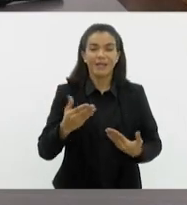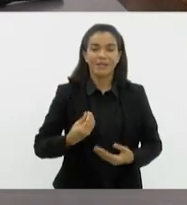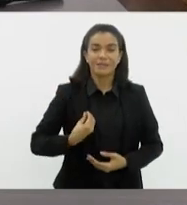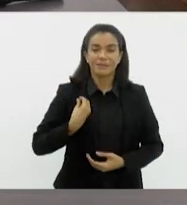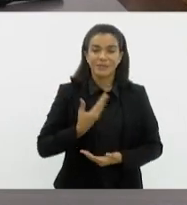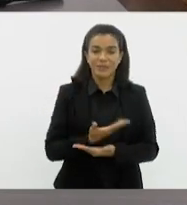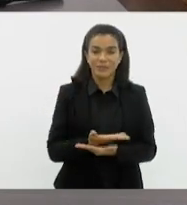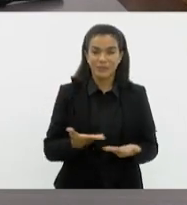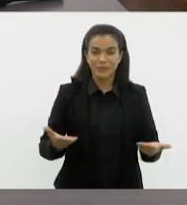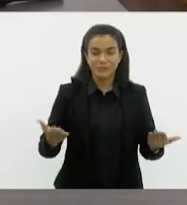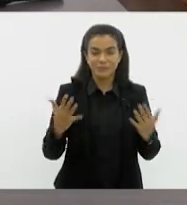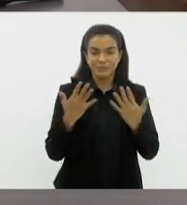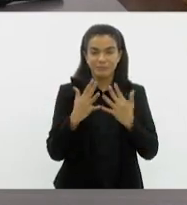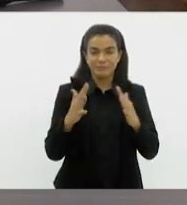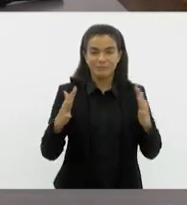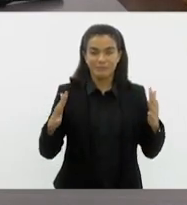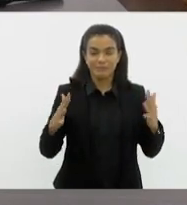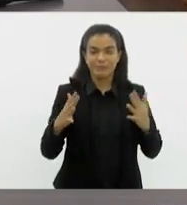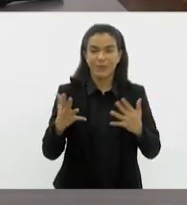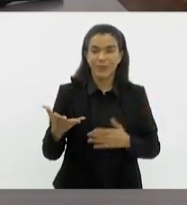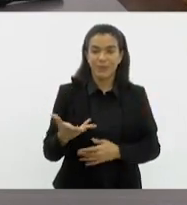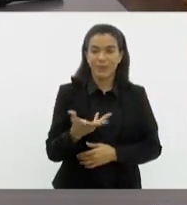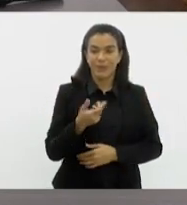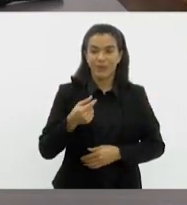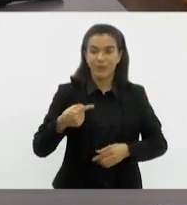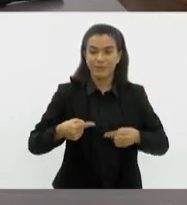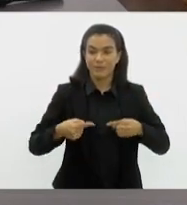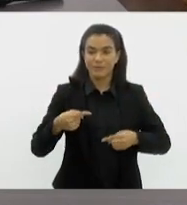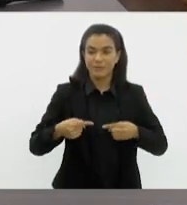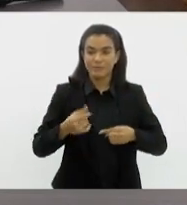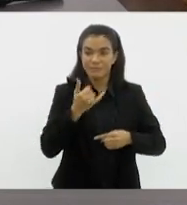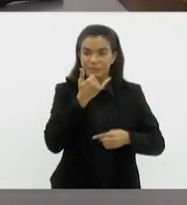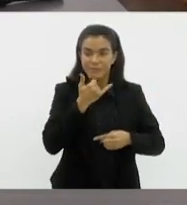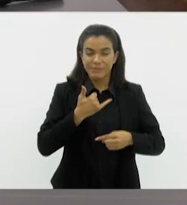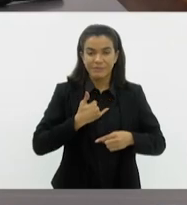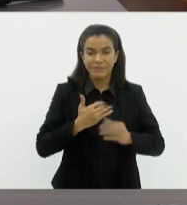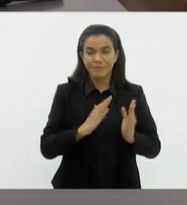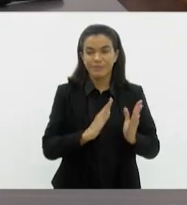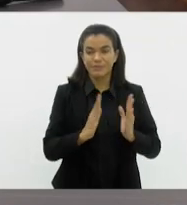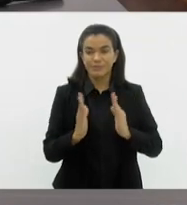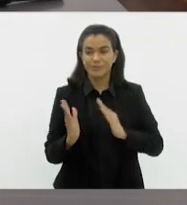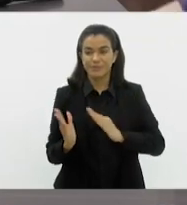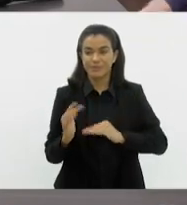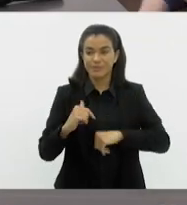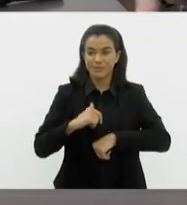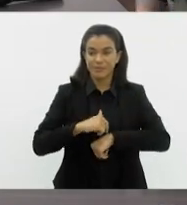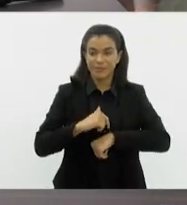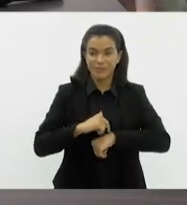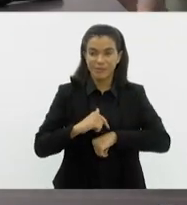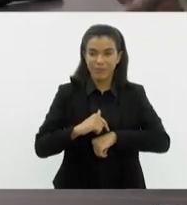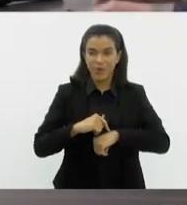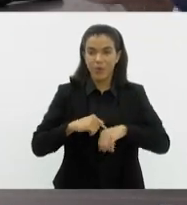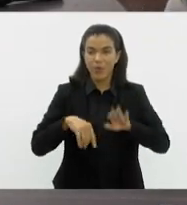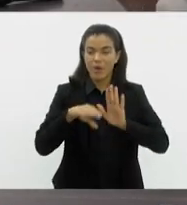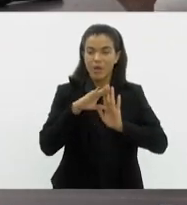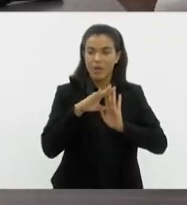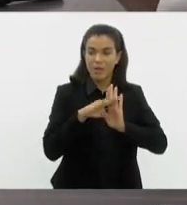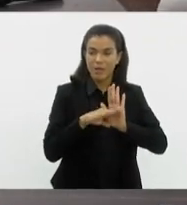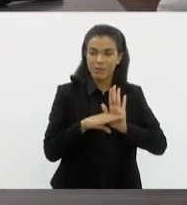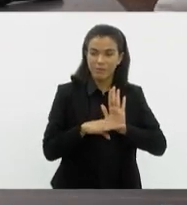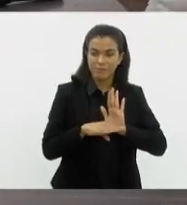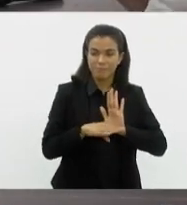sessão. Parabéns pela qualidade da discussão. Perdão pelo avançar, mas foi produtivo. Encerramos a pauta, embora tenhamos